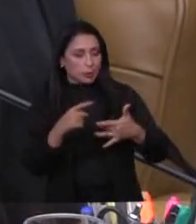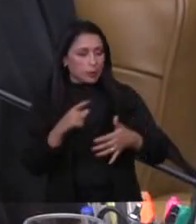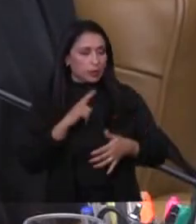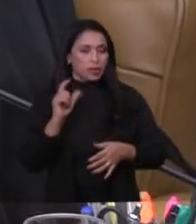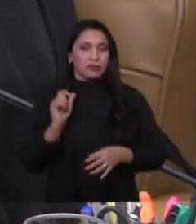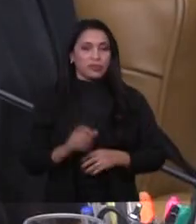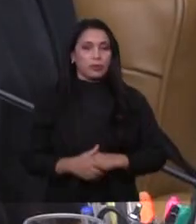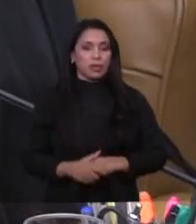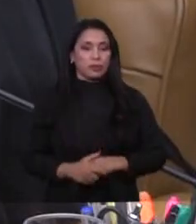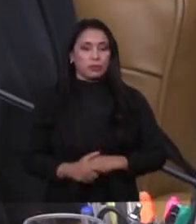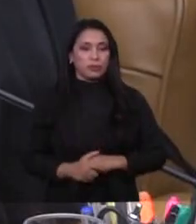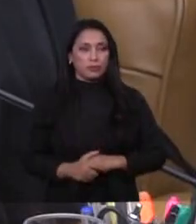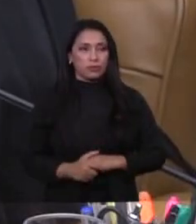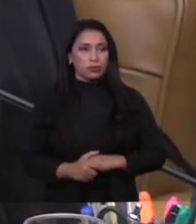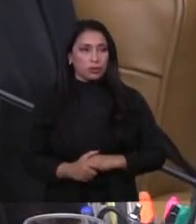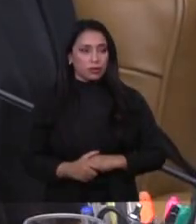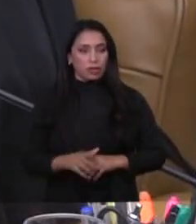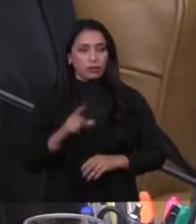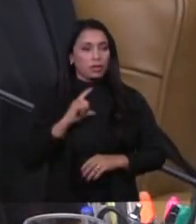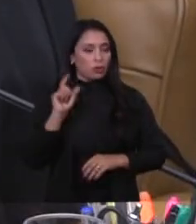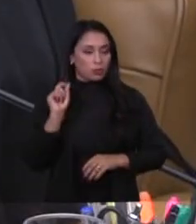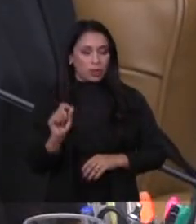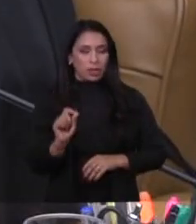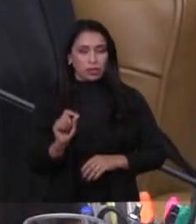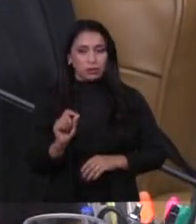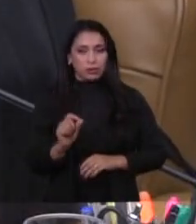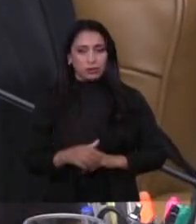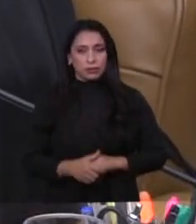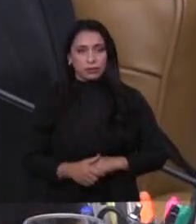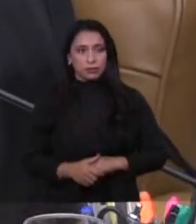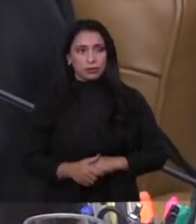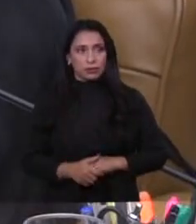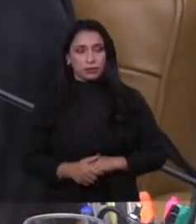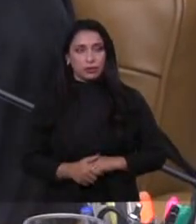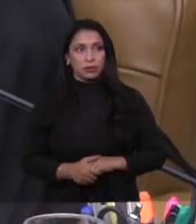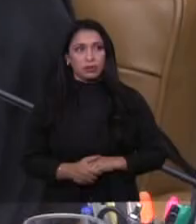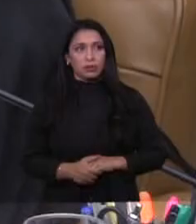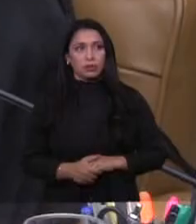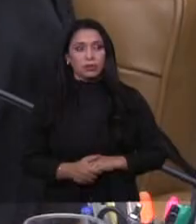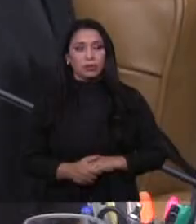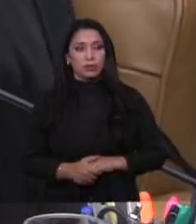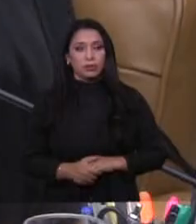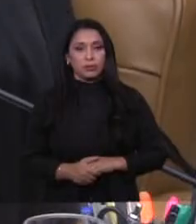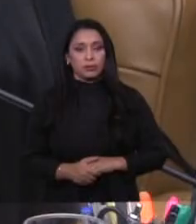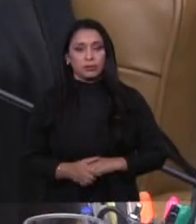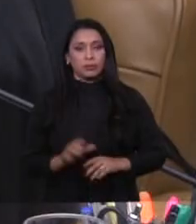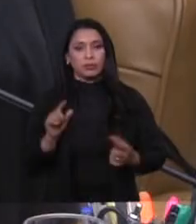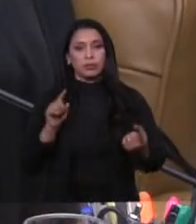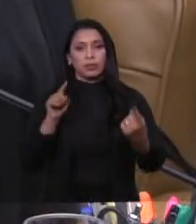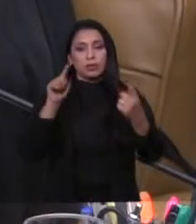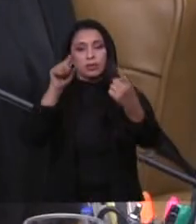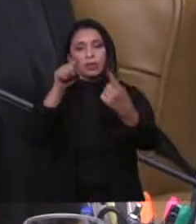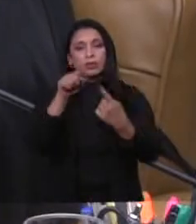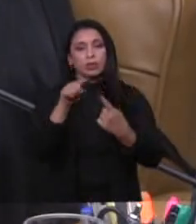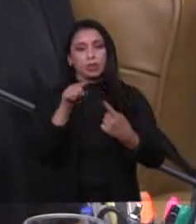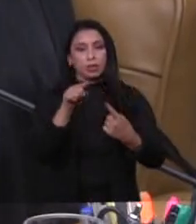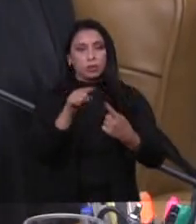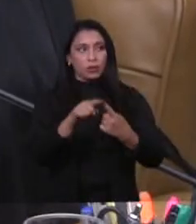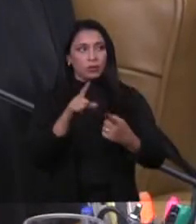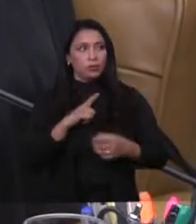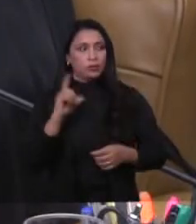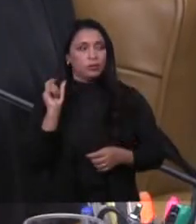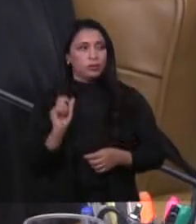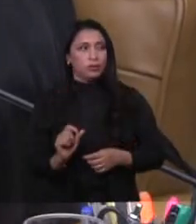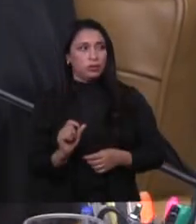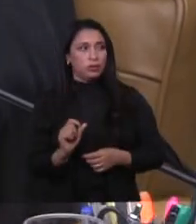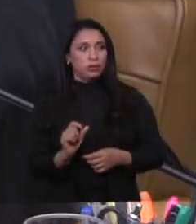motivação e fundamento próprio, razão pela qual passo à análise do mérito propriamente